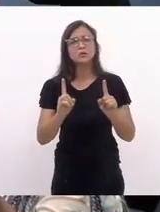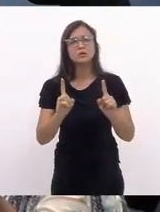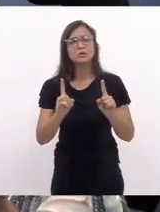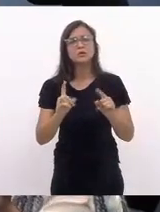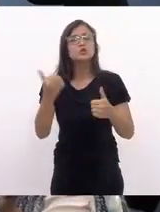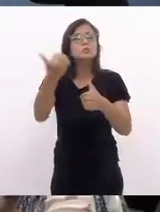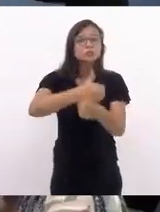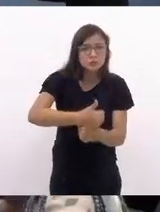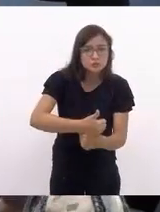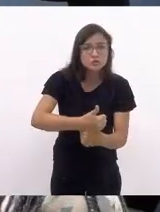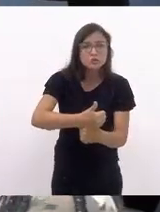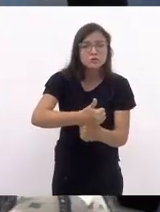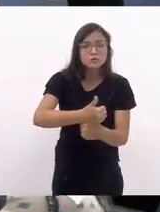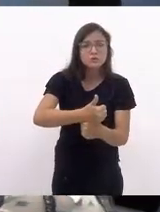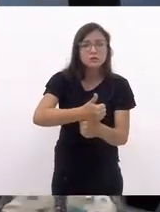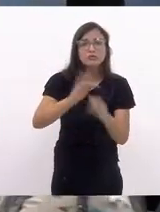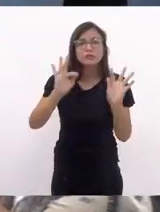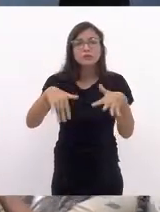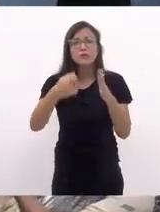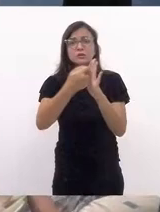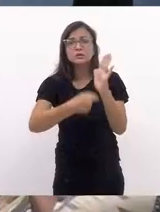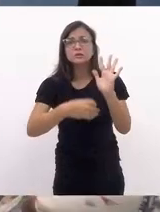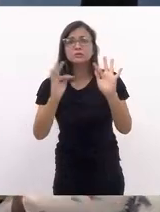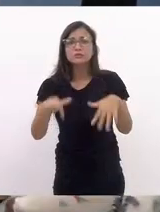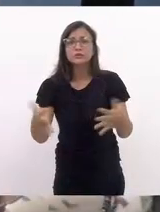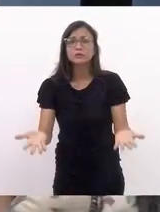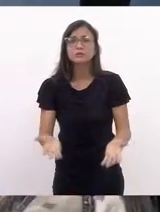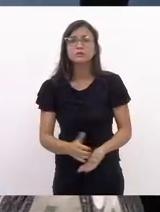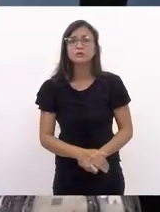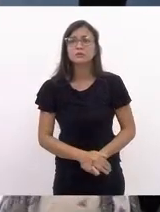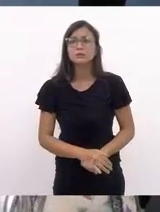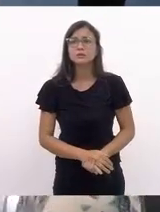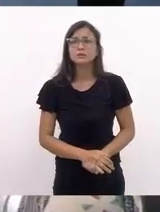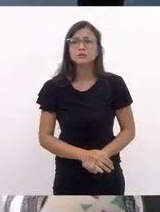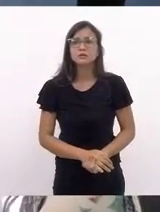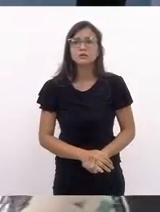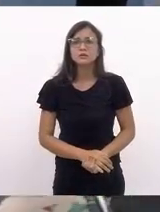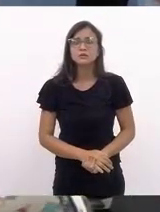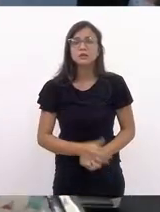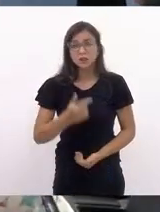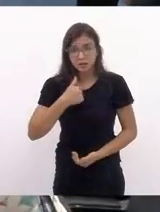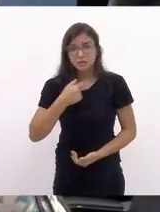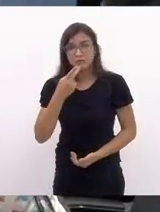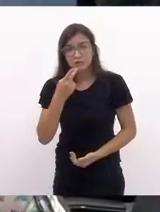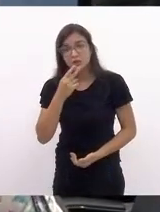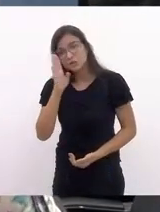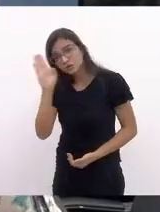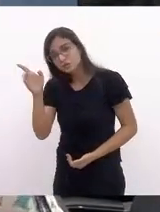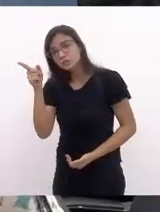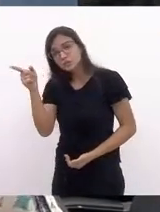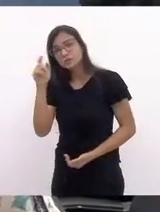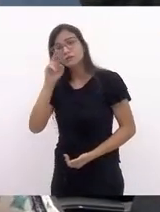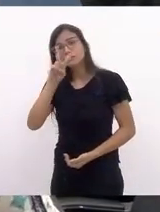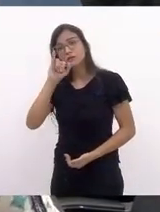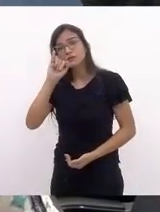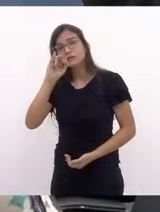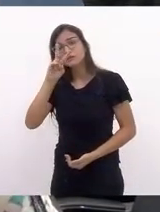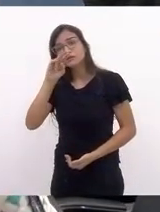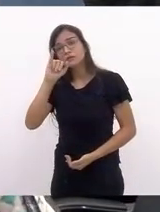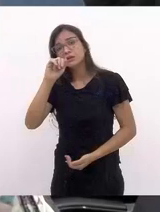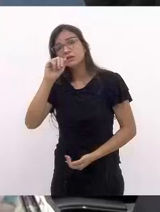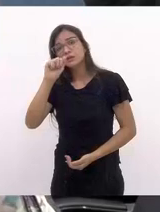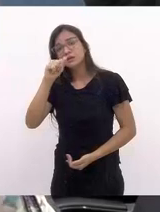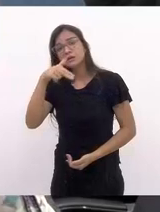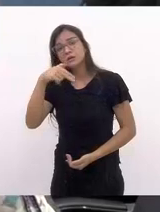ele deu sobre extensivo ao final de redação eu falei com a Bíblia é onde